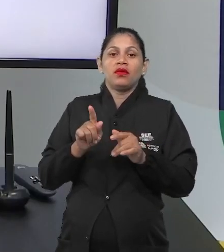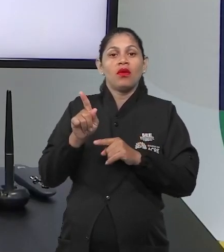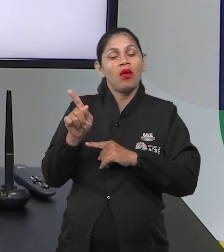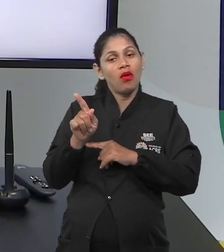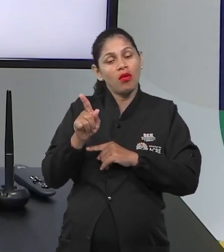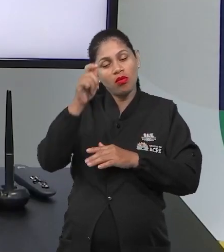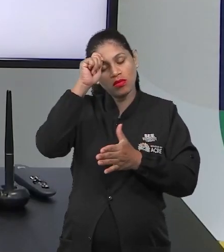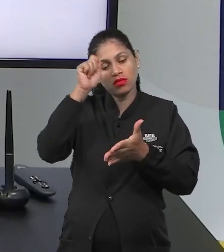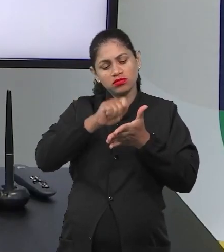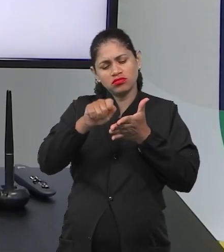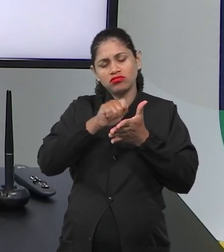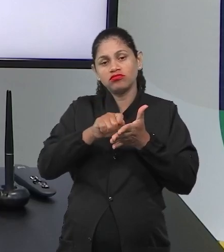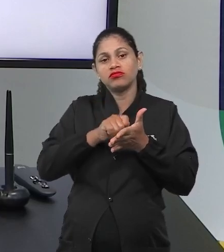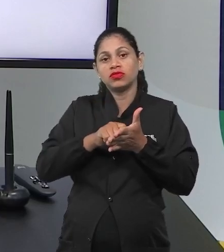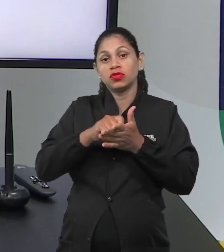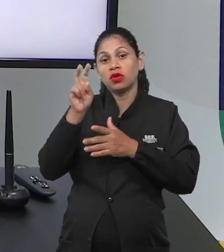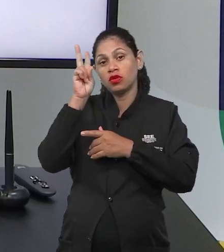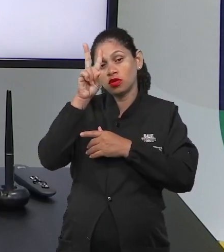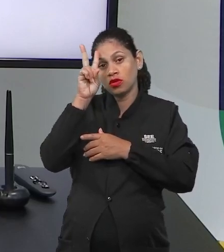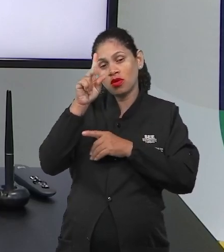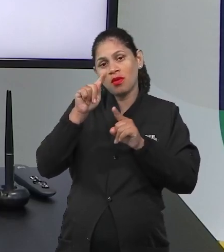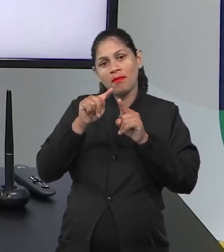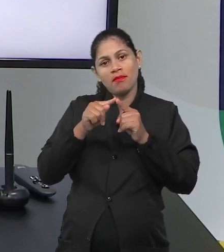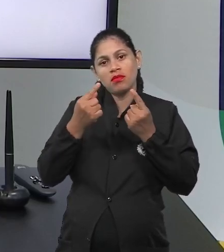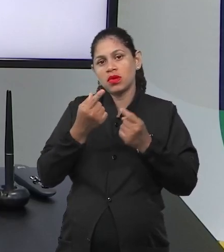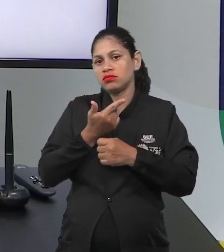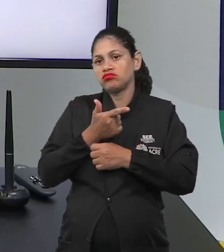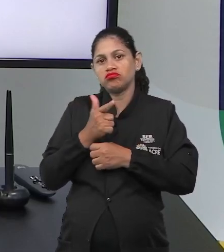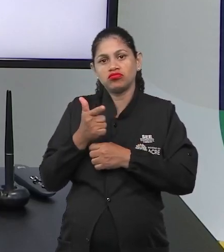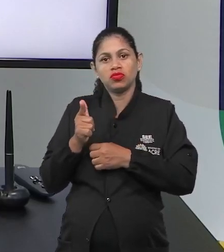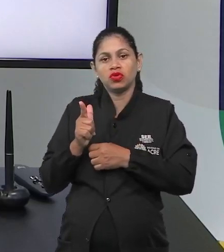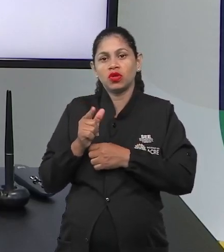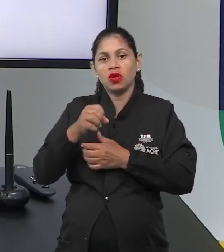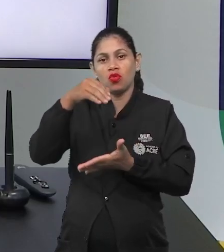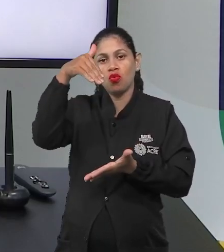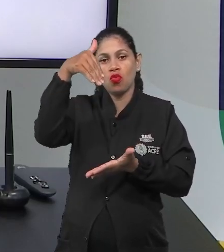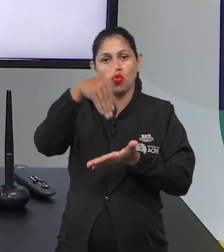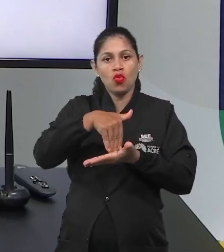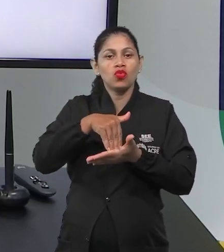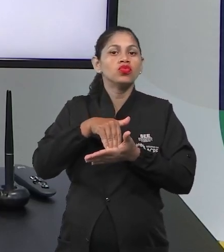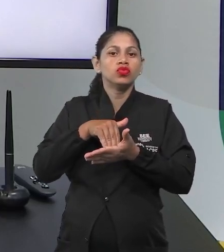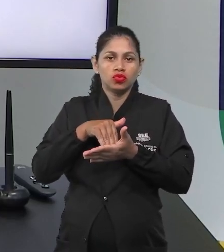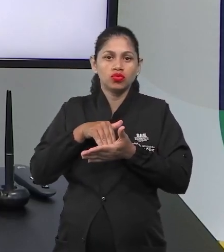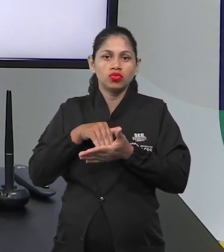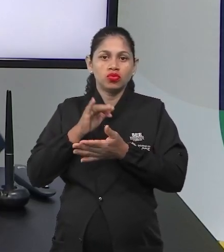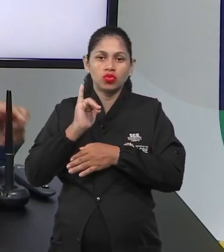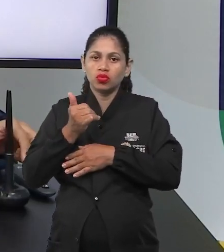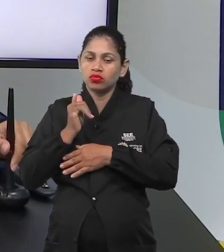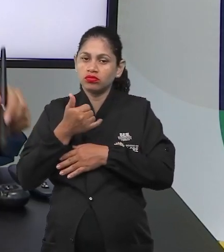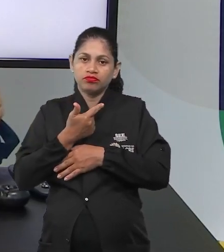porém, nós não temos um dos últimos contos, eles não têm fim, ok?